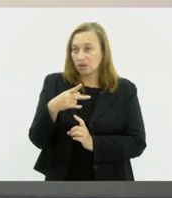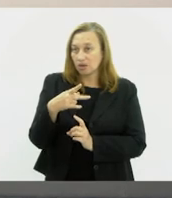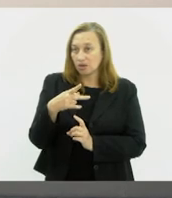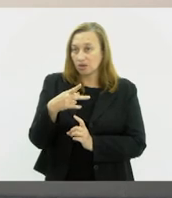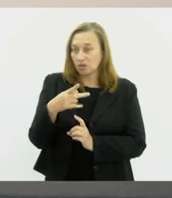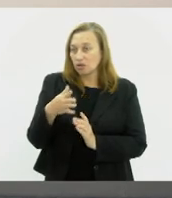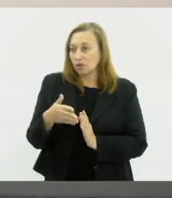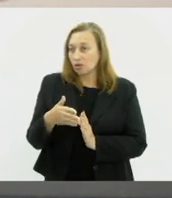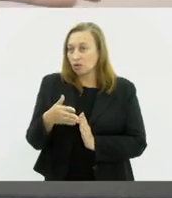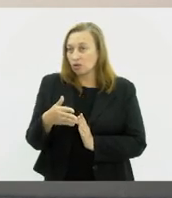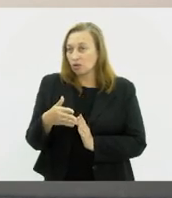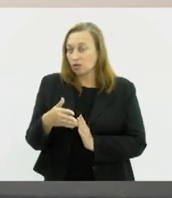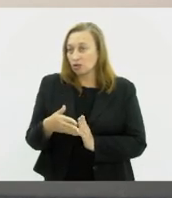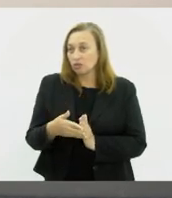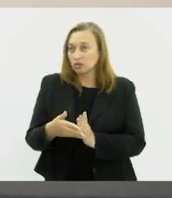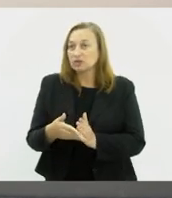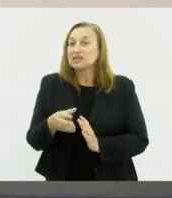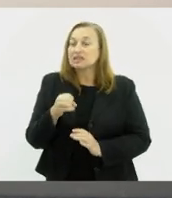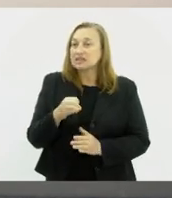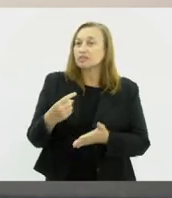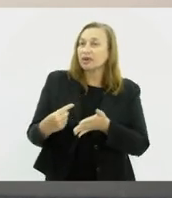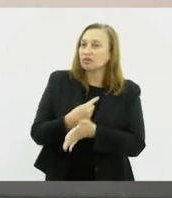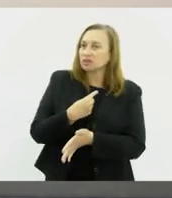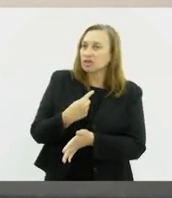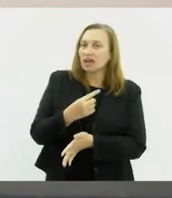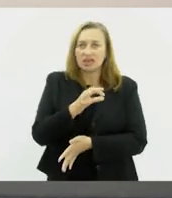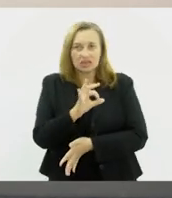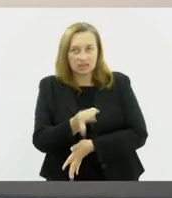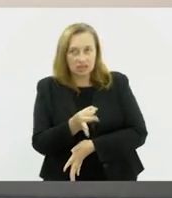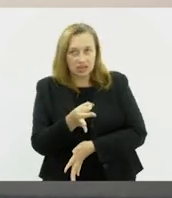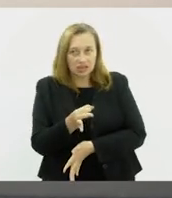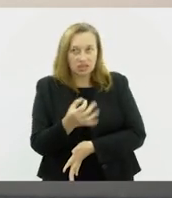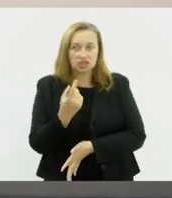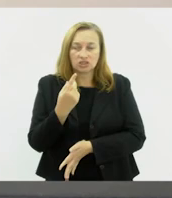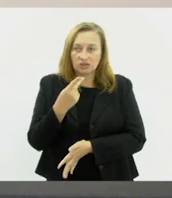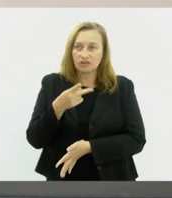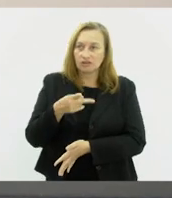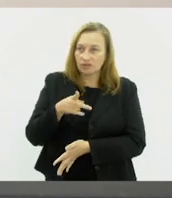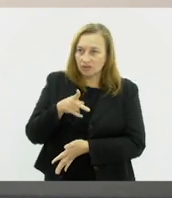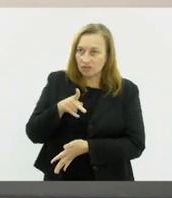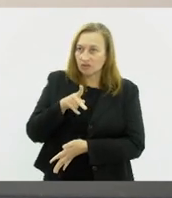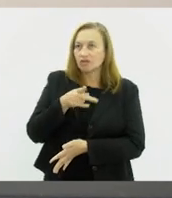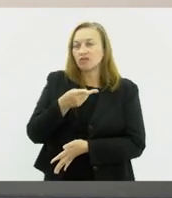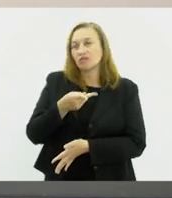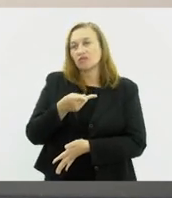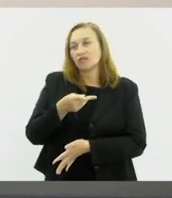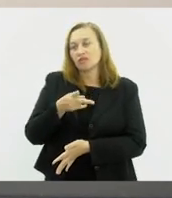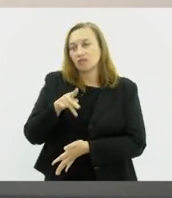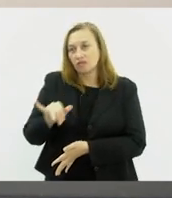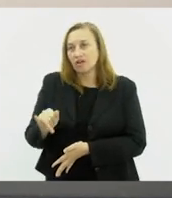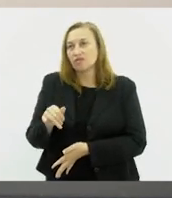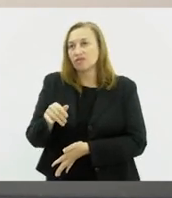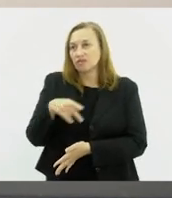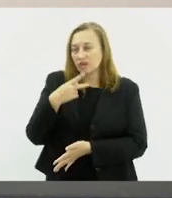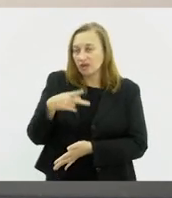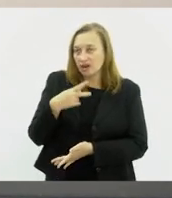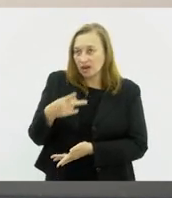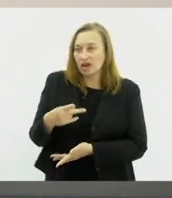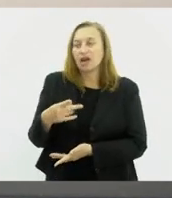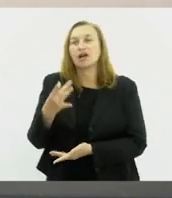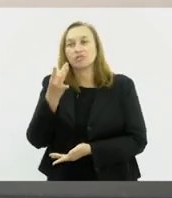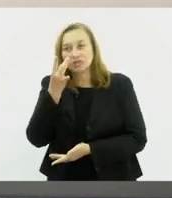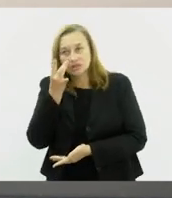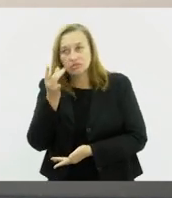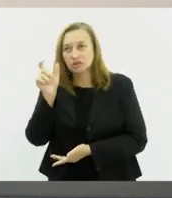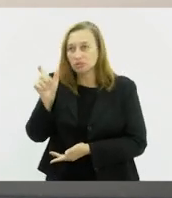conduzido Então se por acaso perguntar óbvio que a gente vai numa ocorrência a gente vai vai arguir lá presencialmente né a